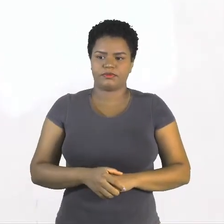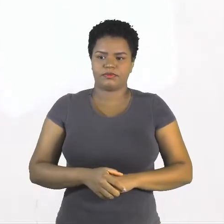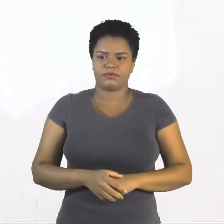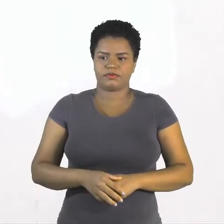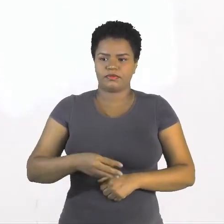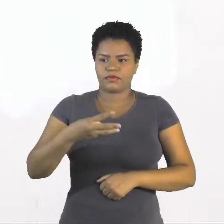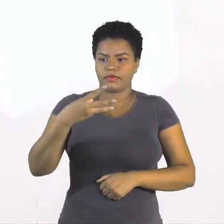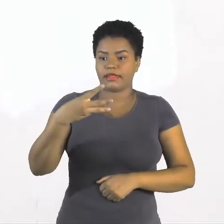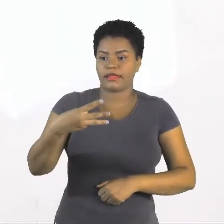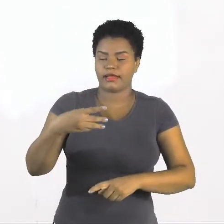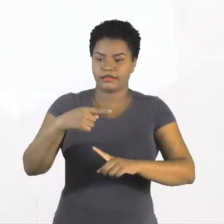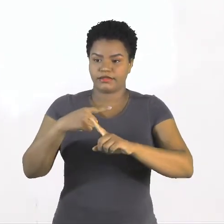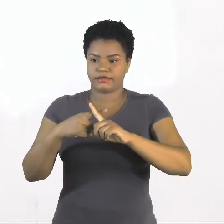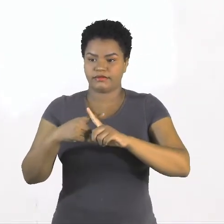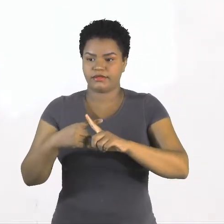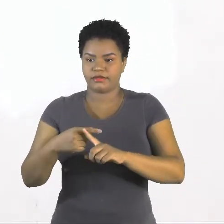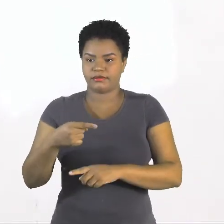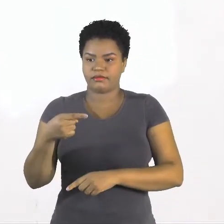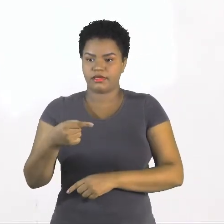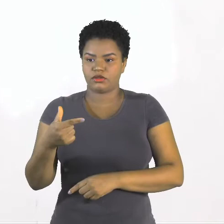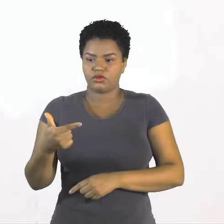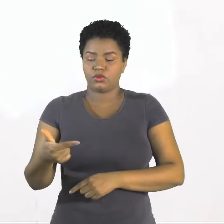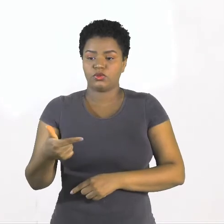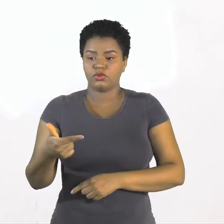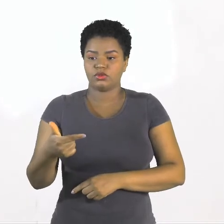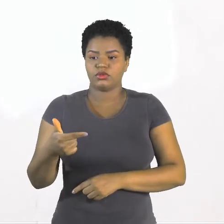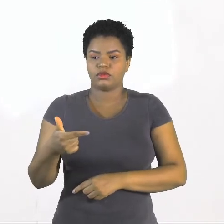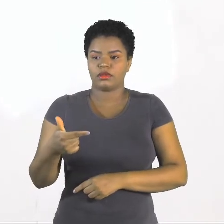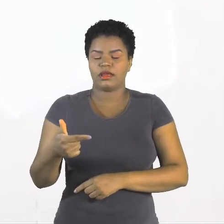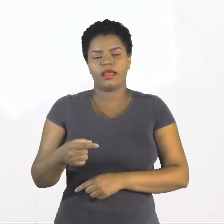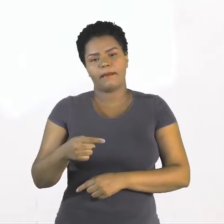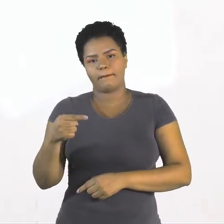3 vezes menos 2, eu tenho menos